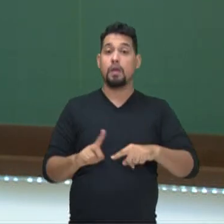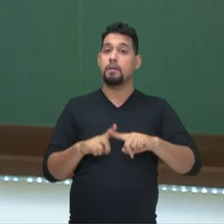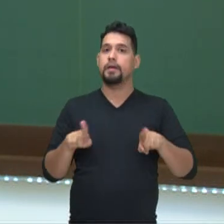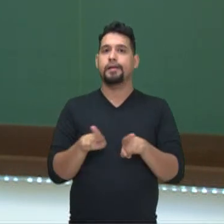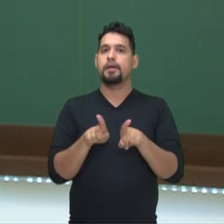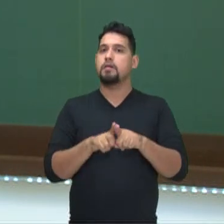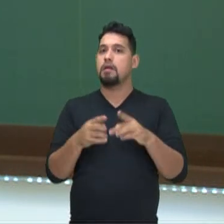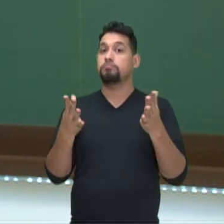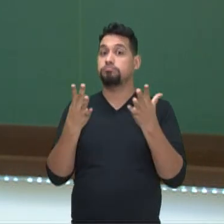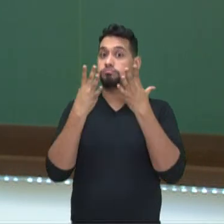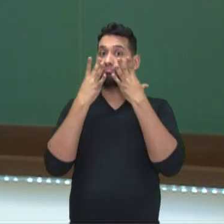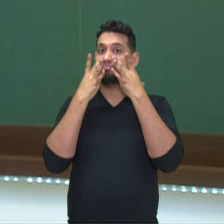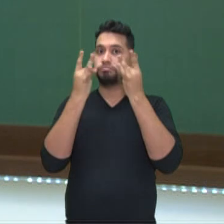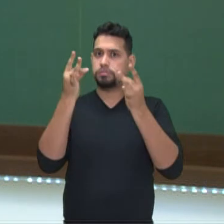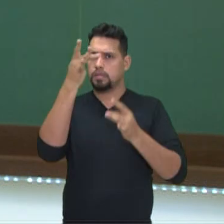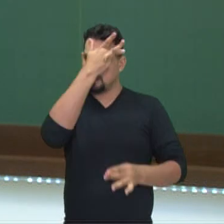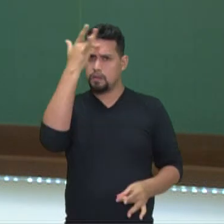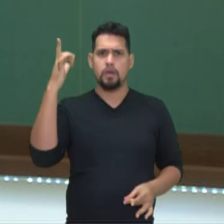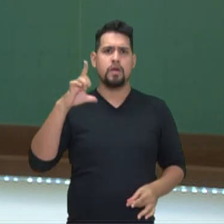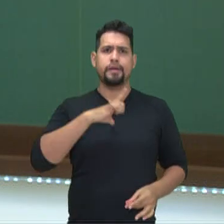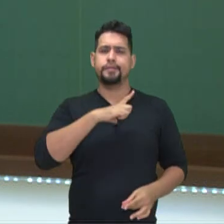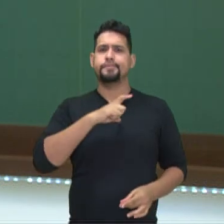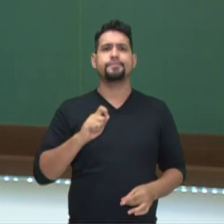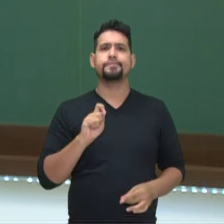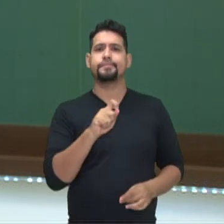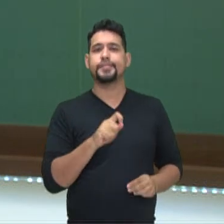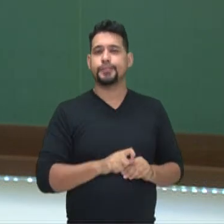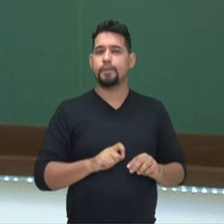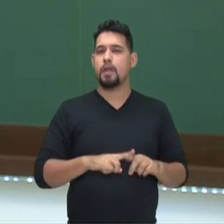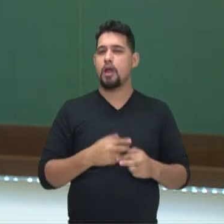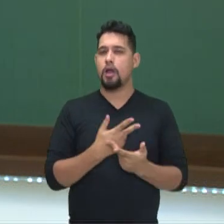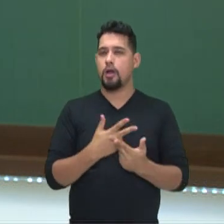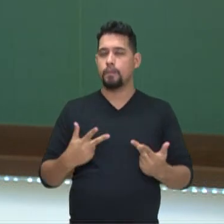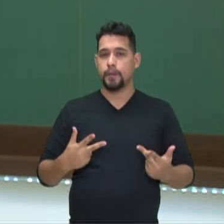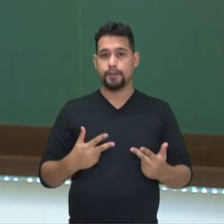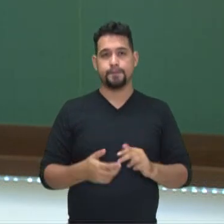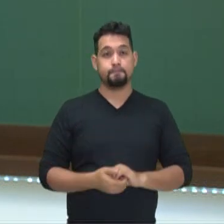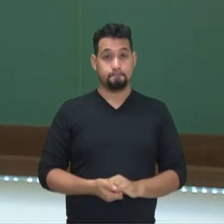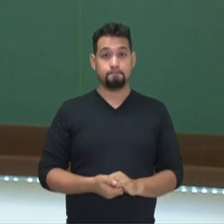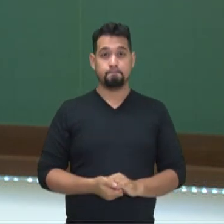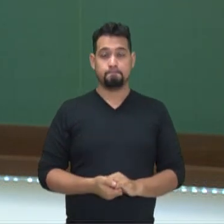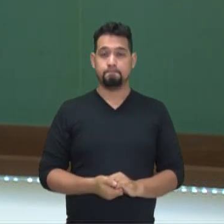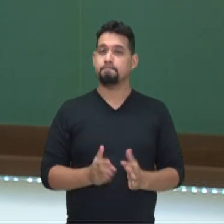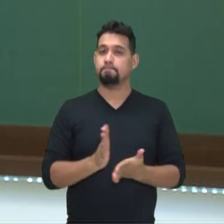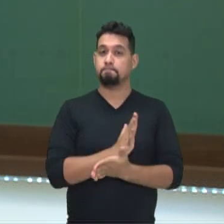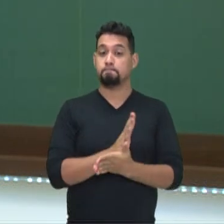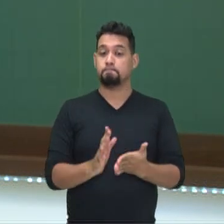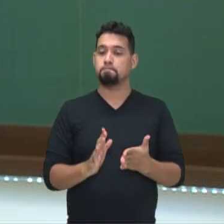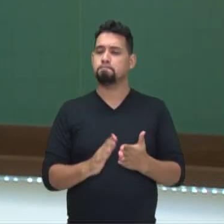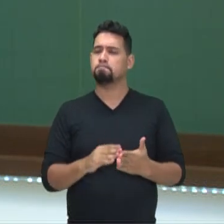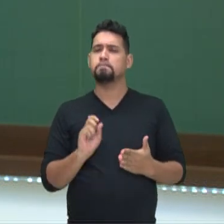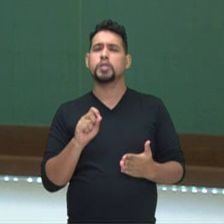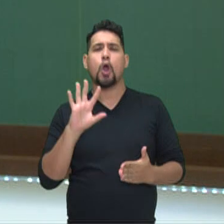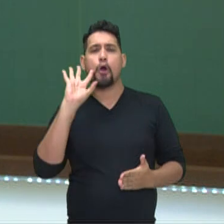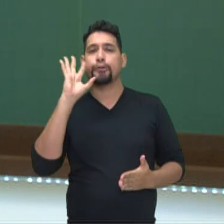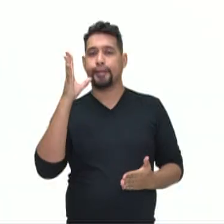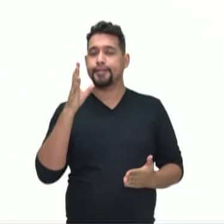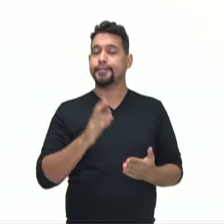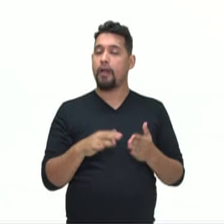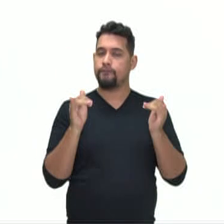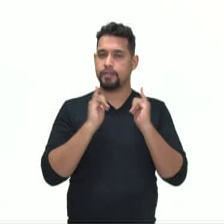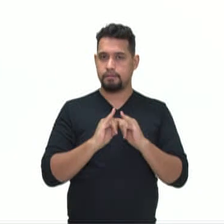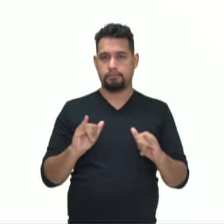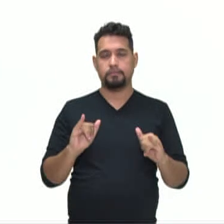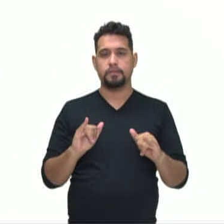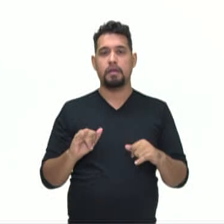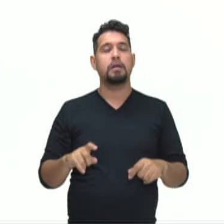para alertar as pessoas com relação a determinadas situações, né, a determinados perigos.